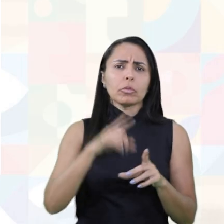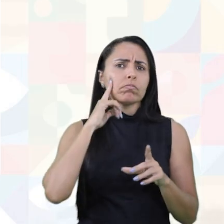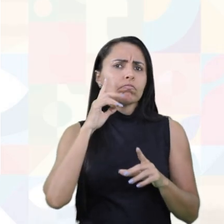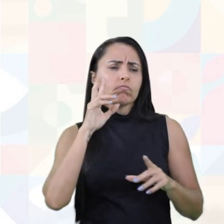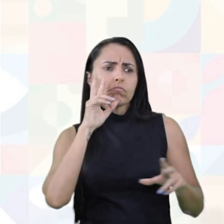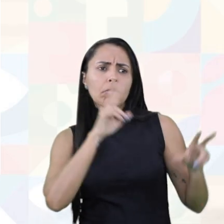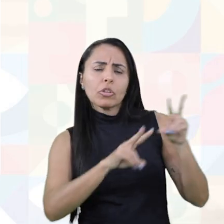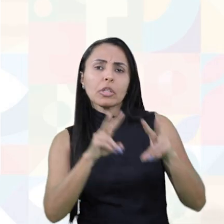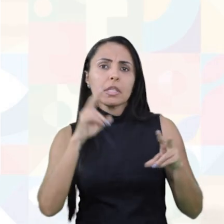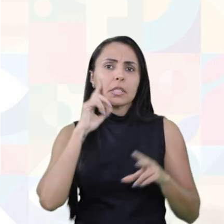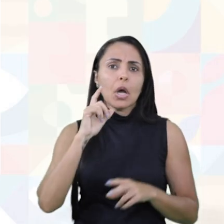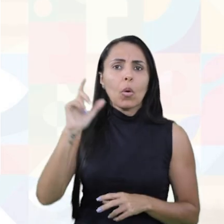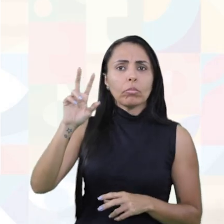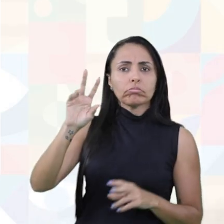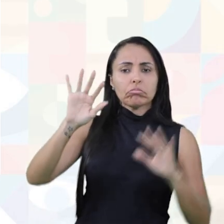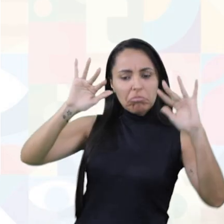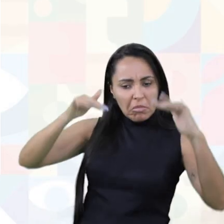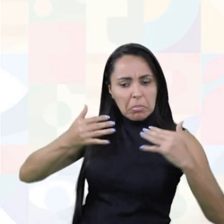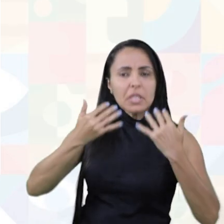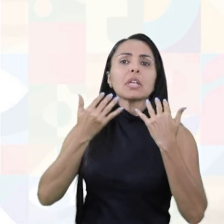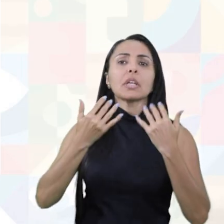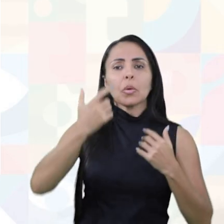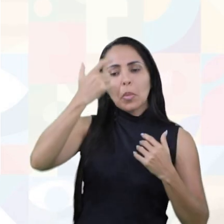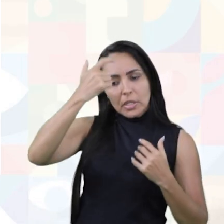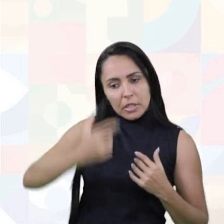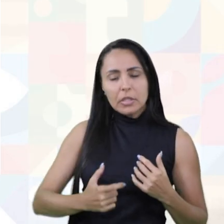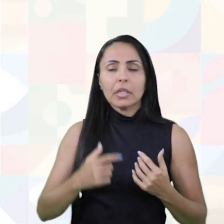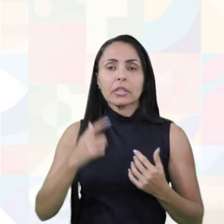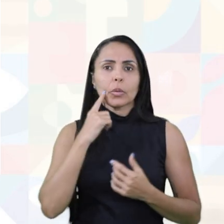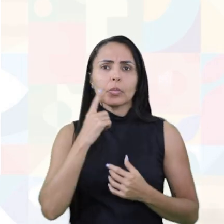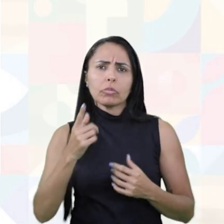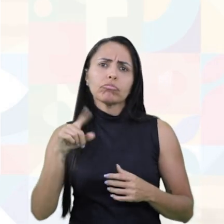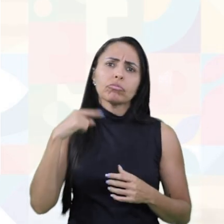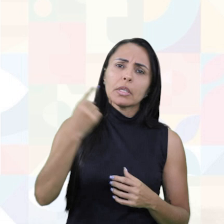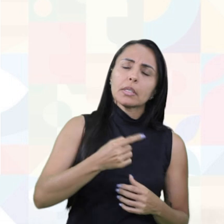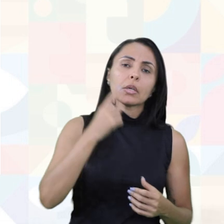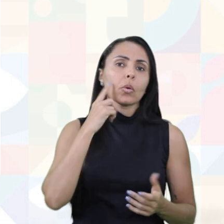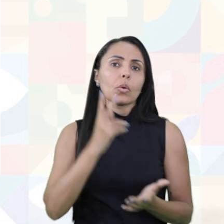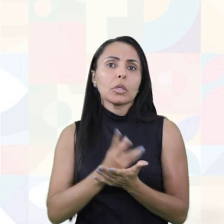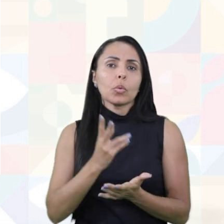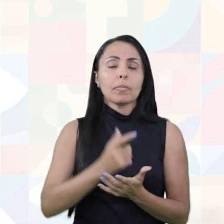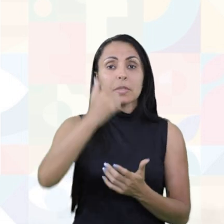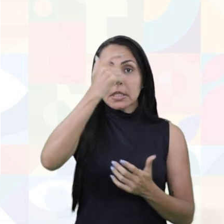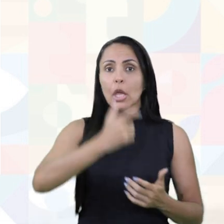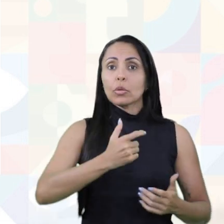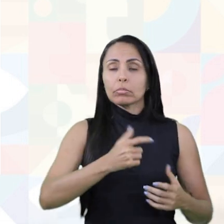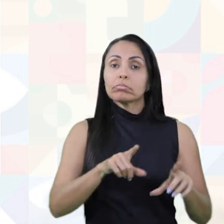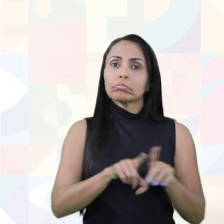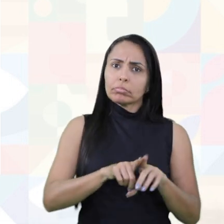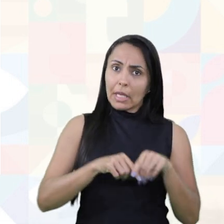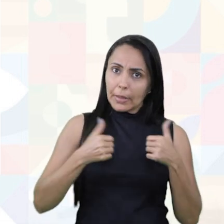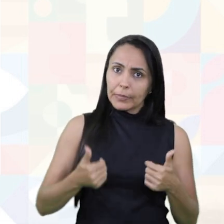atenção a nós mesmos, né? Para que a gente centralize um ponto e que a gente se mantenha ereto, tá? Porque a gente